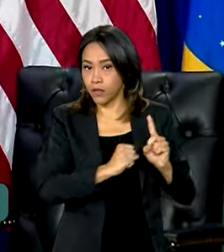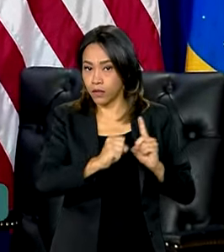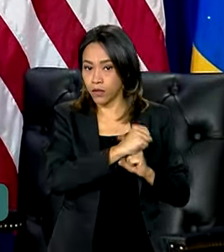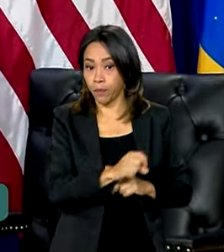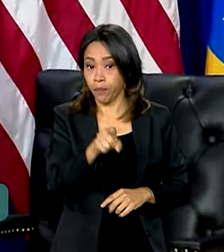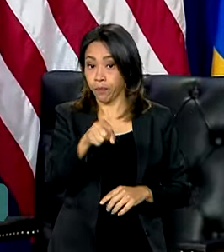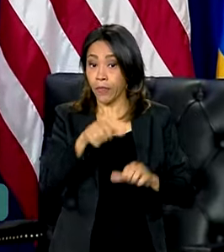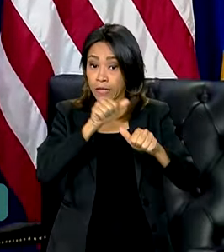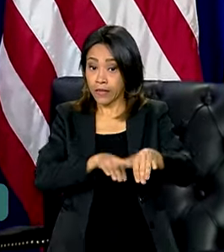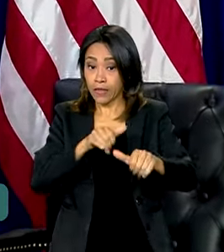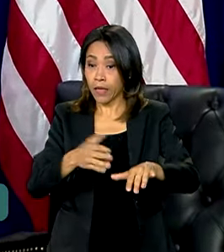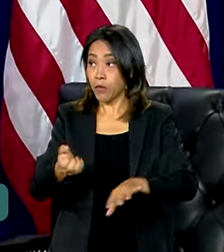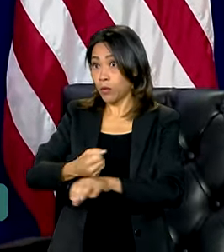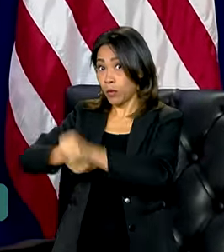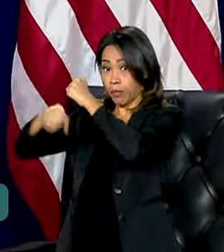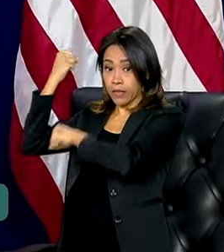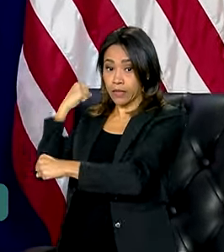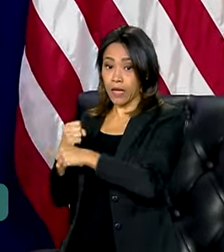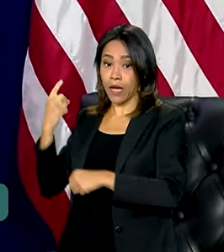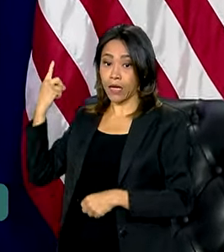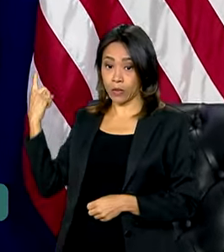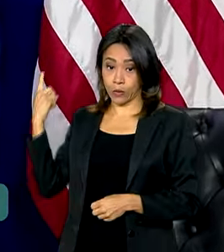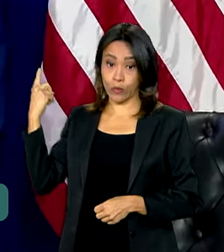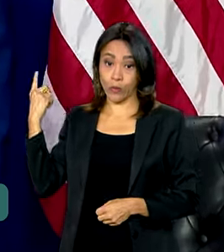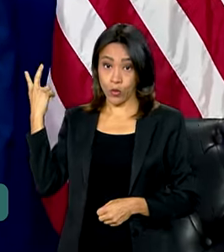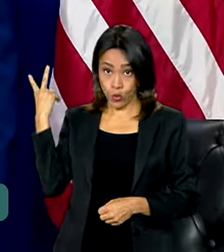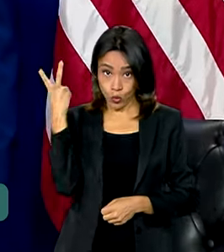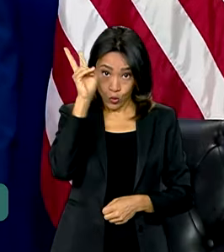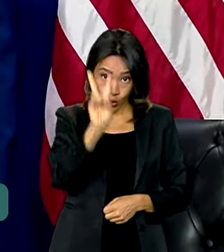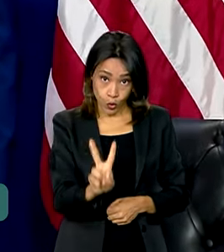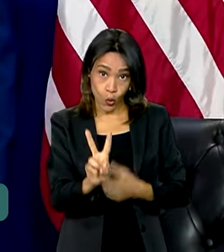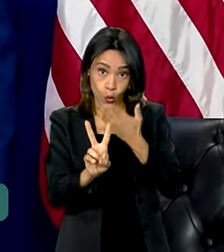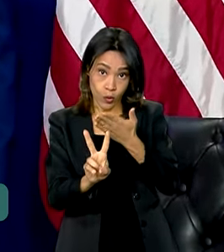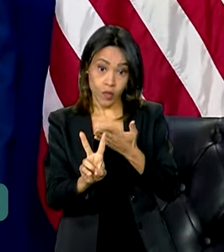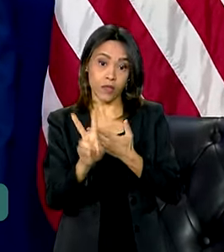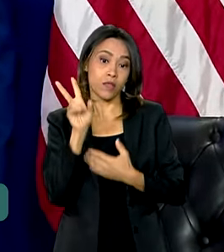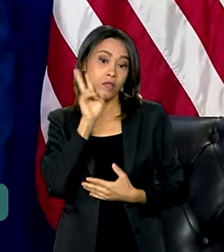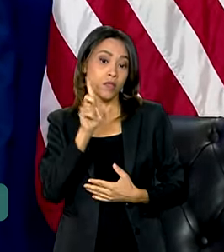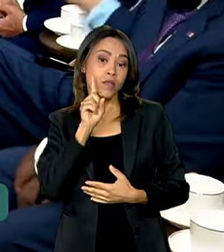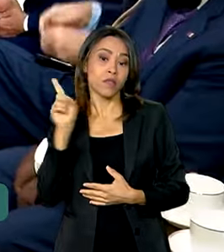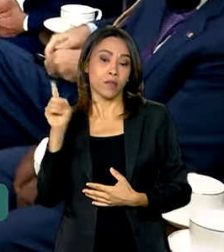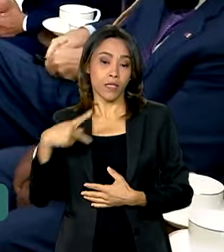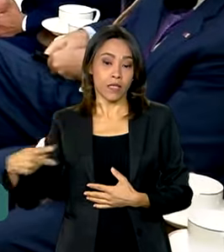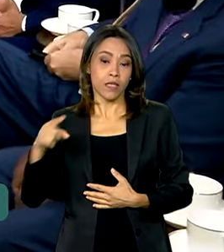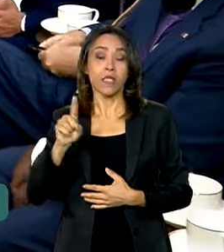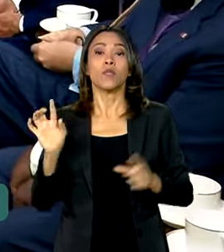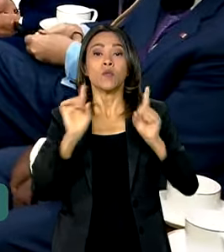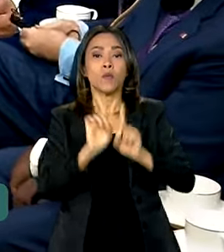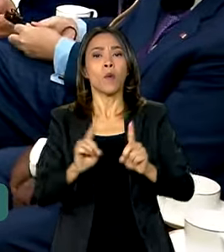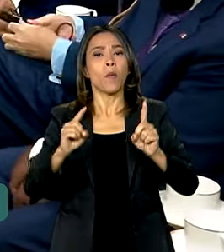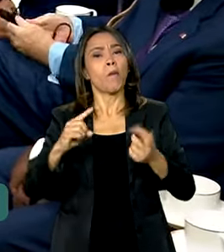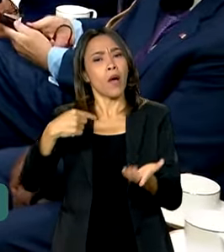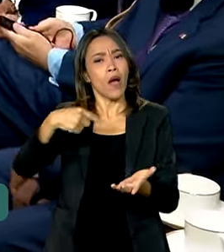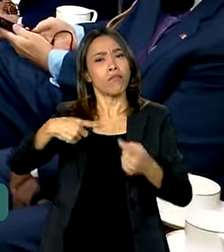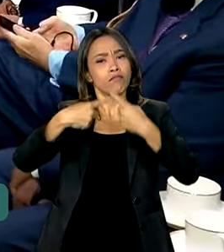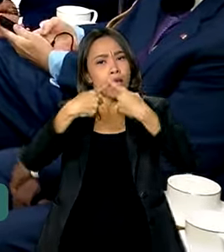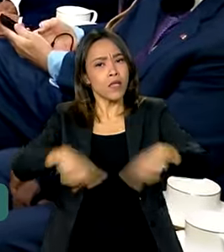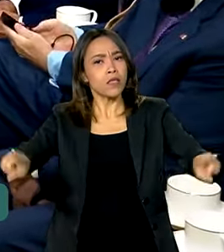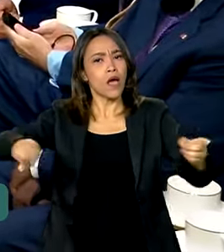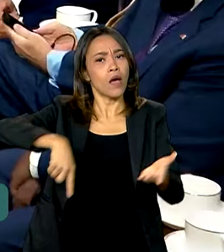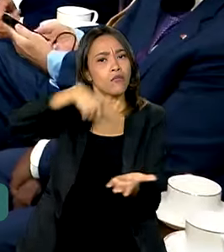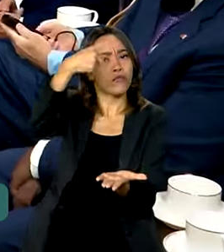do ano passado, Lula e o presidente dos Estados Unidos, Joe Biden, lançaram a parceria pelos direitos dos trabalhadores